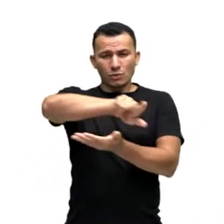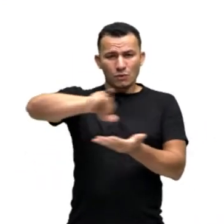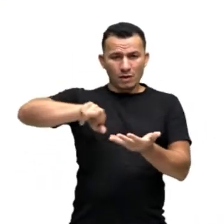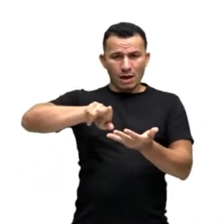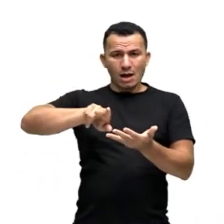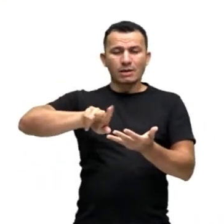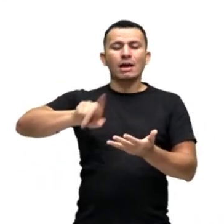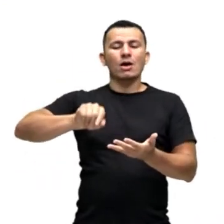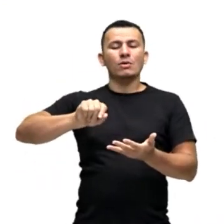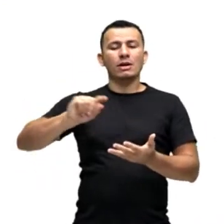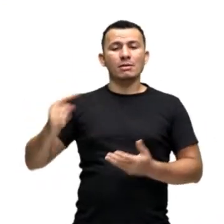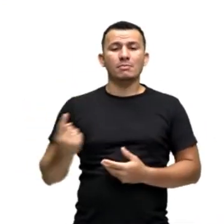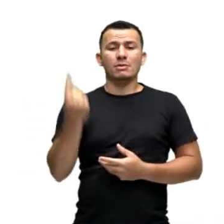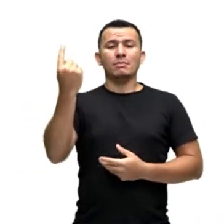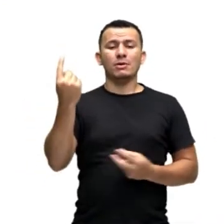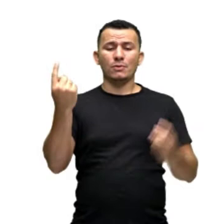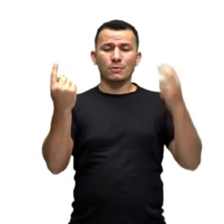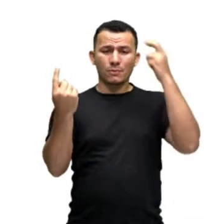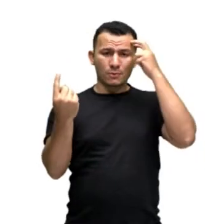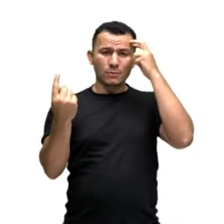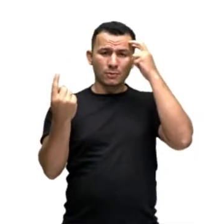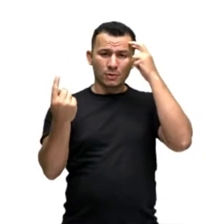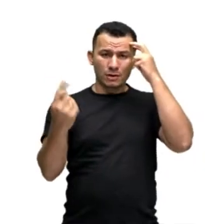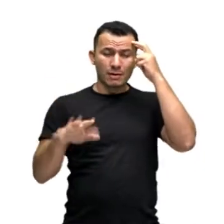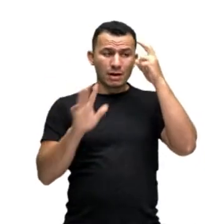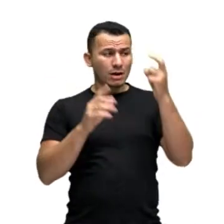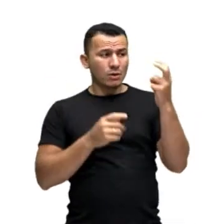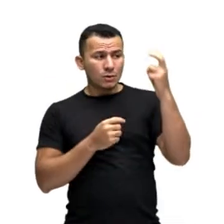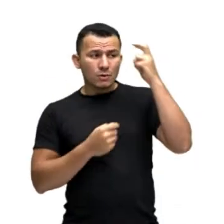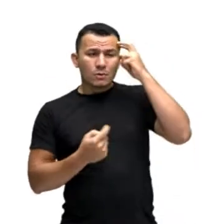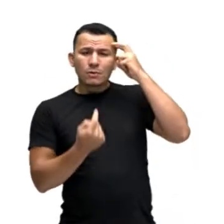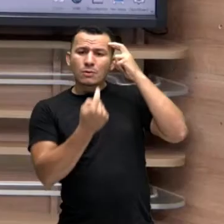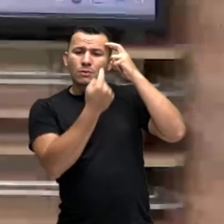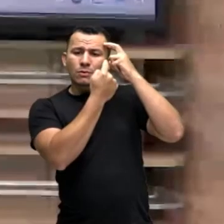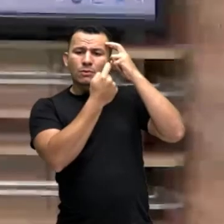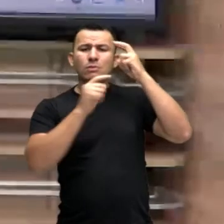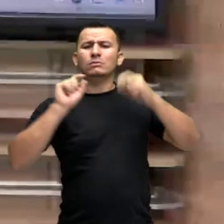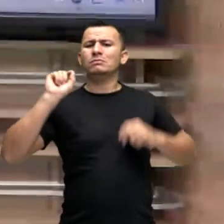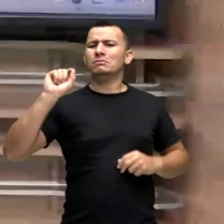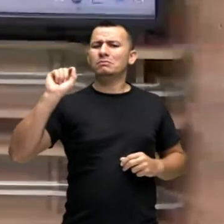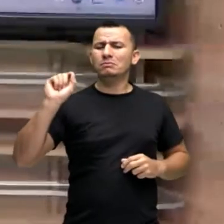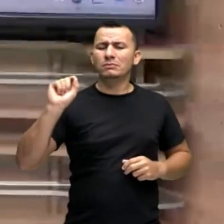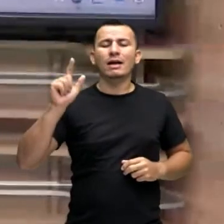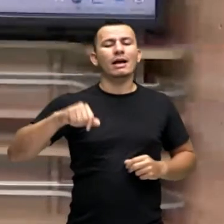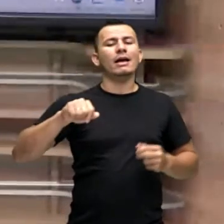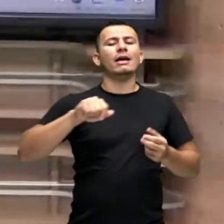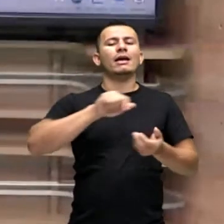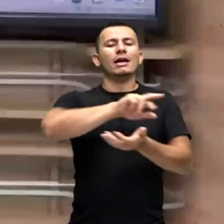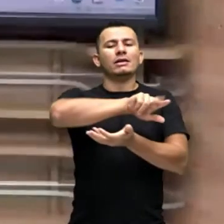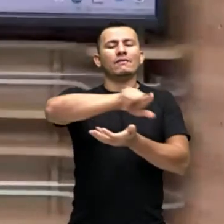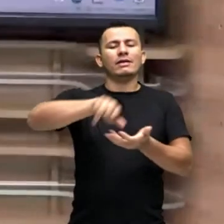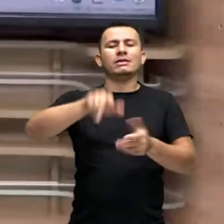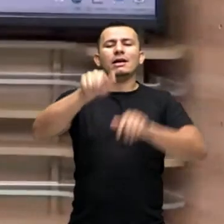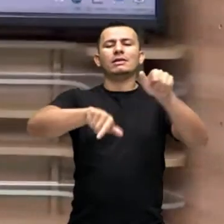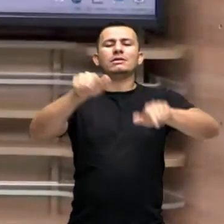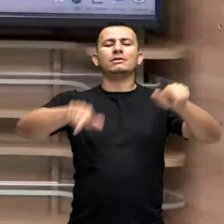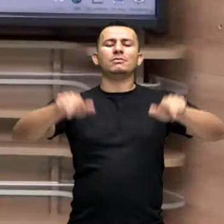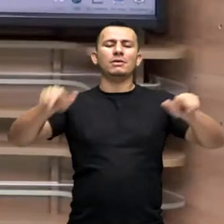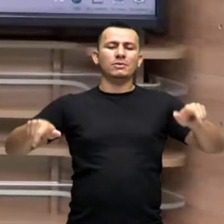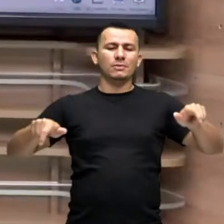primeiro lugar pensar sobre cultura e pensar sobre cultura é e também pensar na diversidade humana